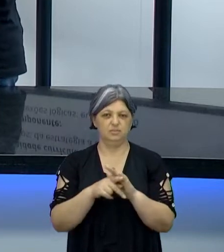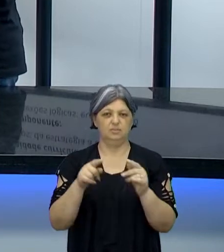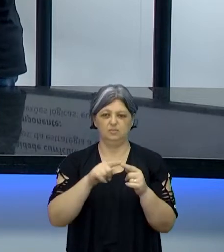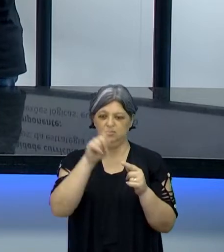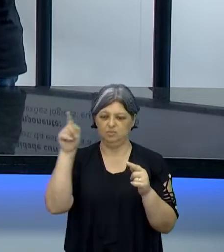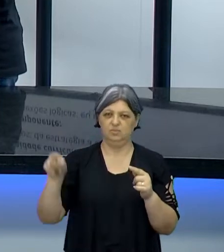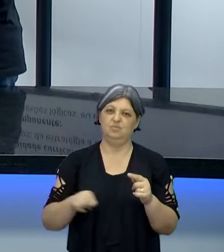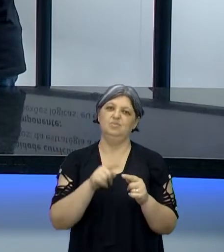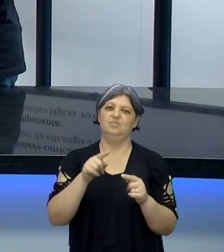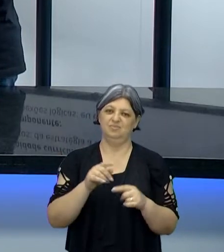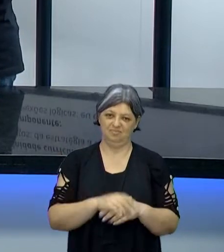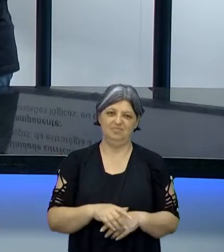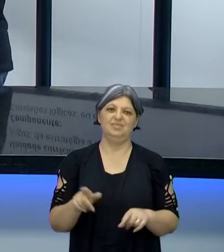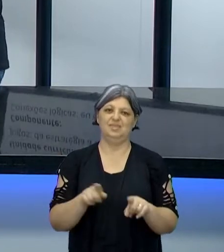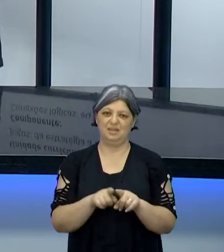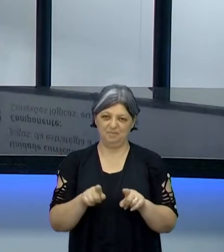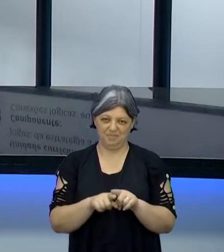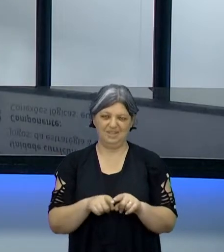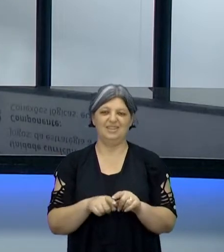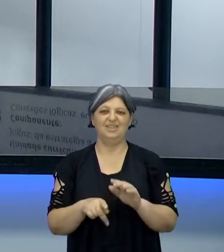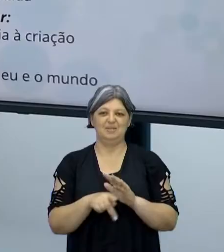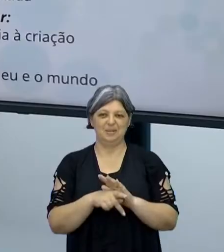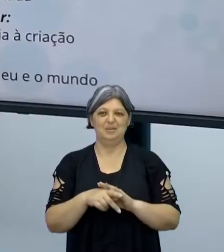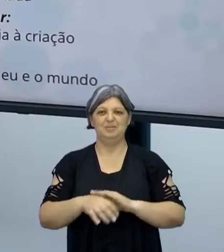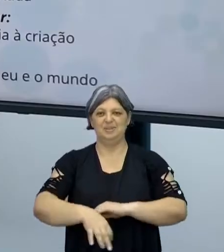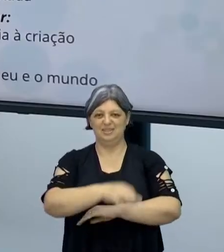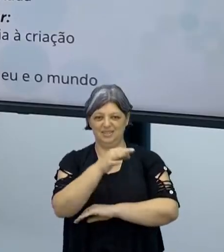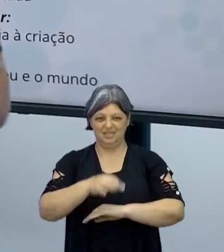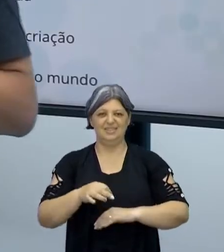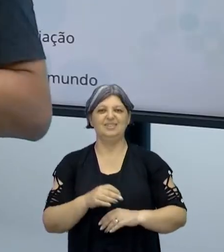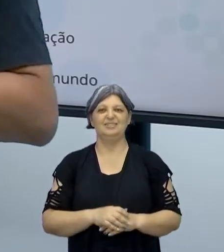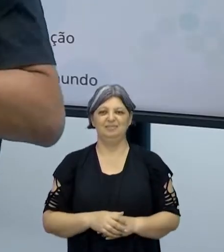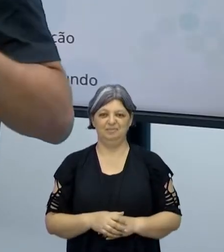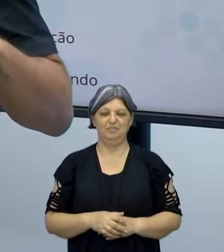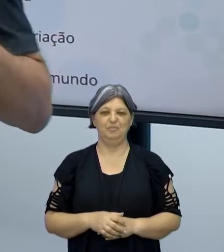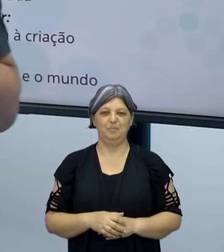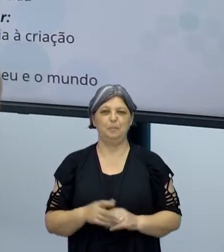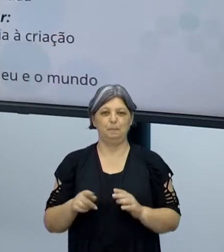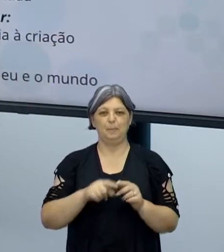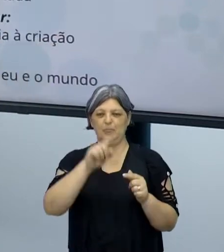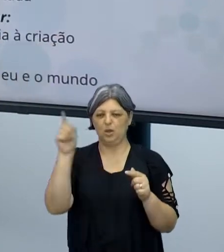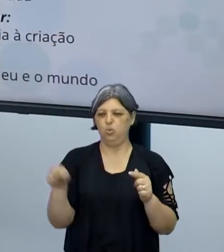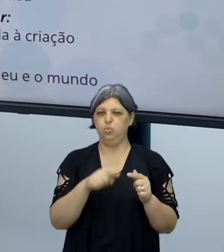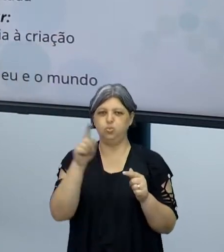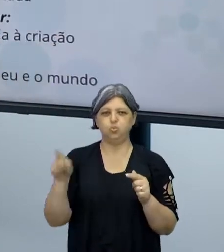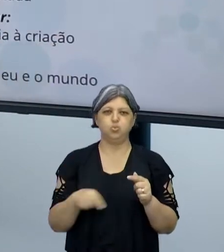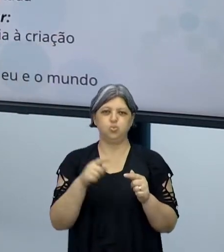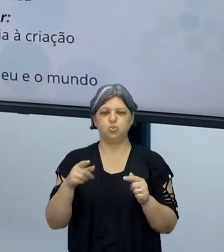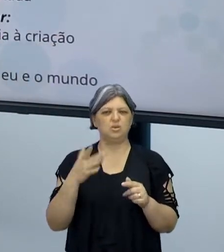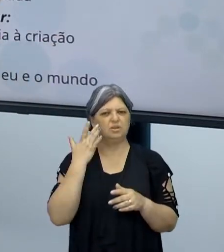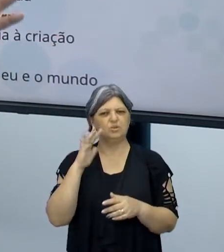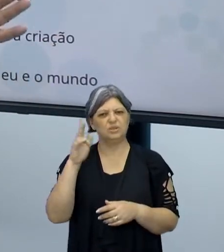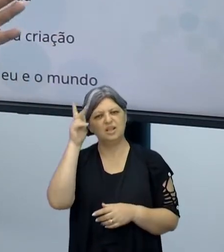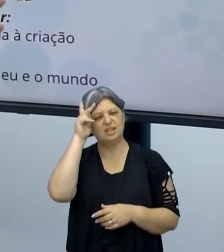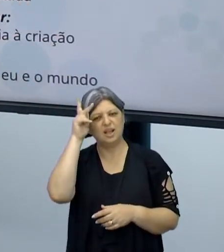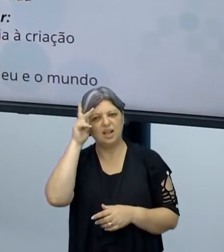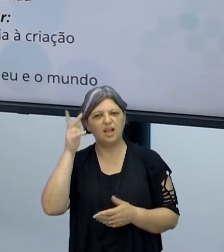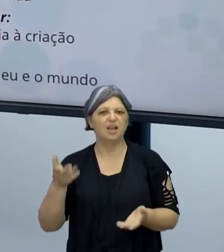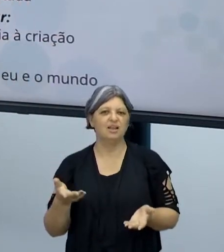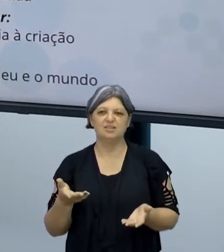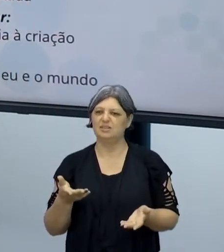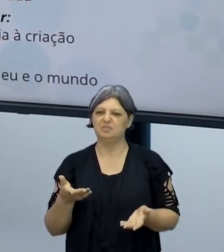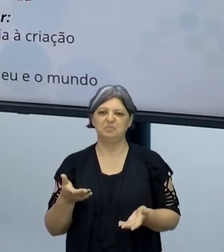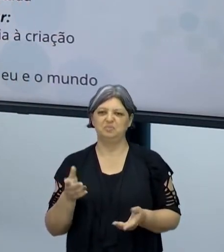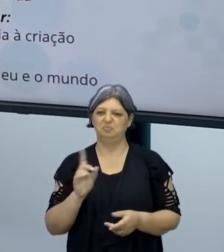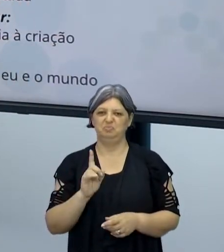no GeoGebra. Aí, perfeito. Mostrei como fazer também lá a roleta no GeoGebra e ela girava. Eu não sei se era a Kátia que estava nessa aula, não